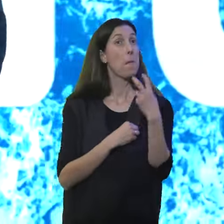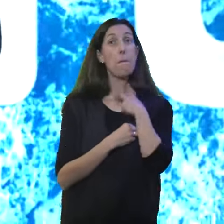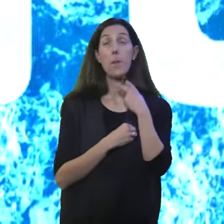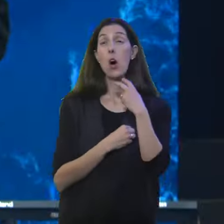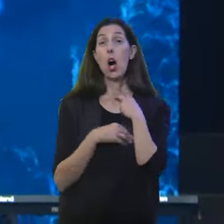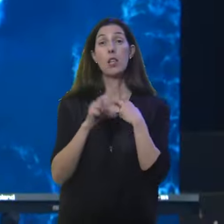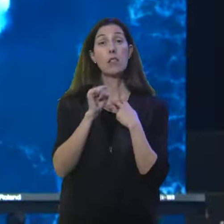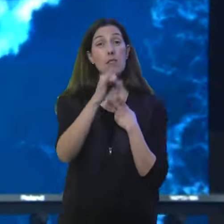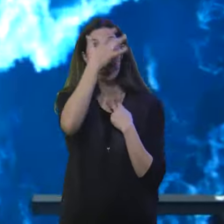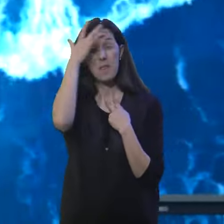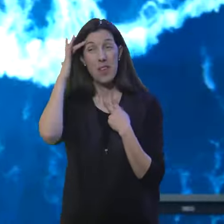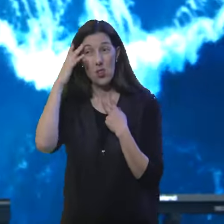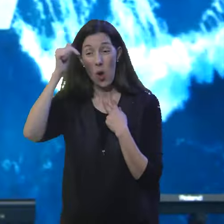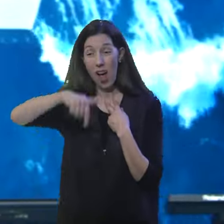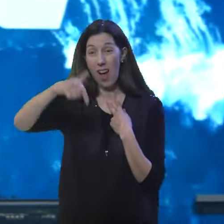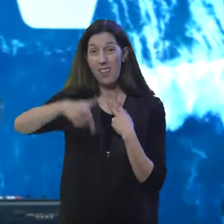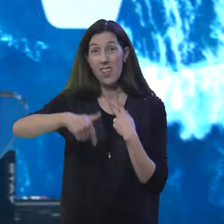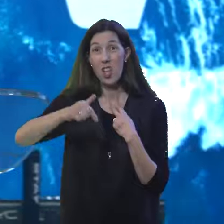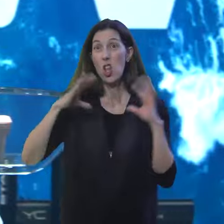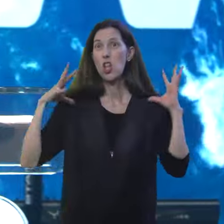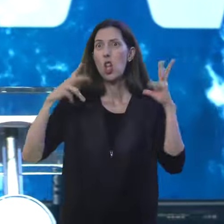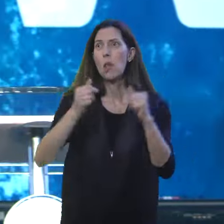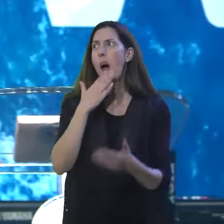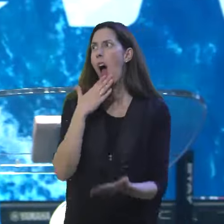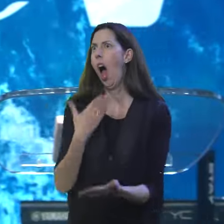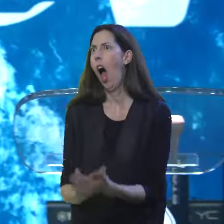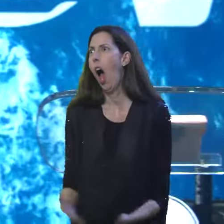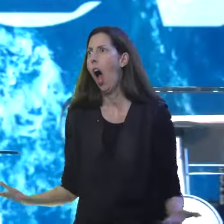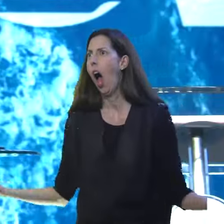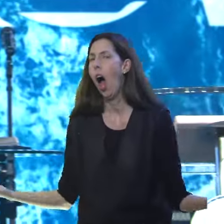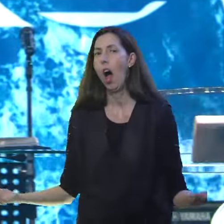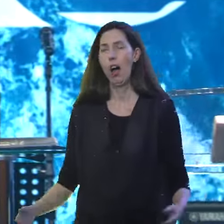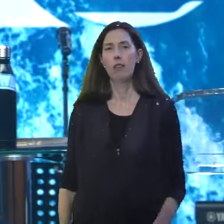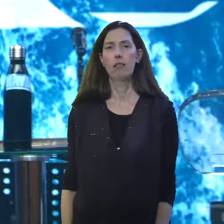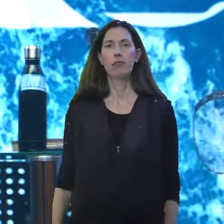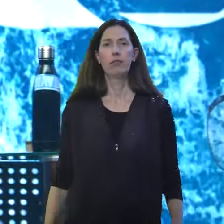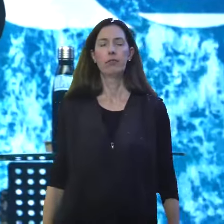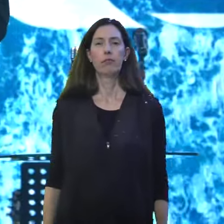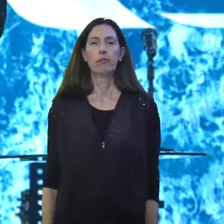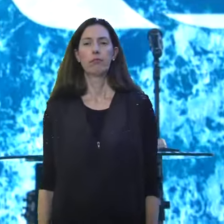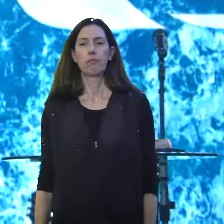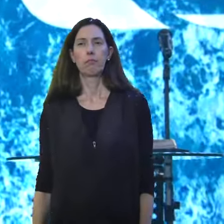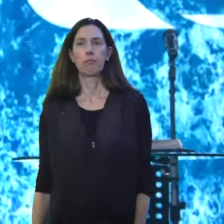alguém cometesse aqui, todo mundo ia ficar, meu Deus, ia sair no jornal.